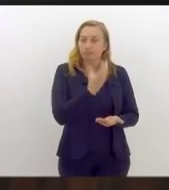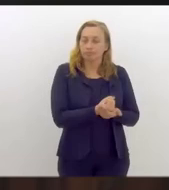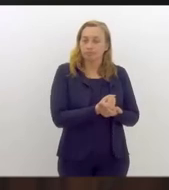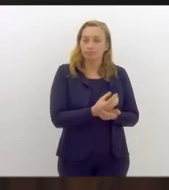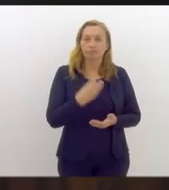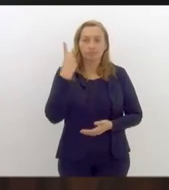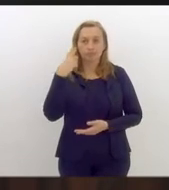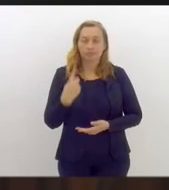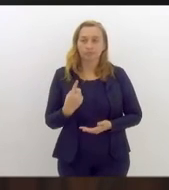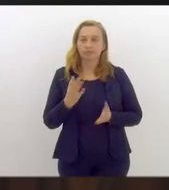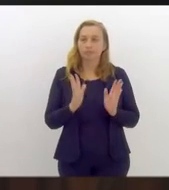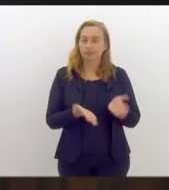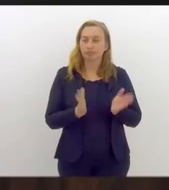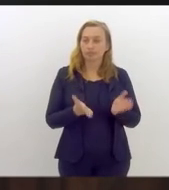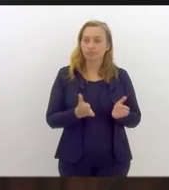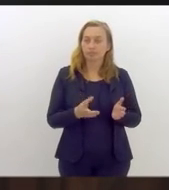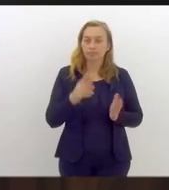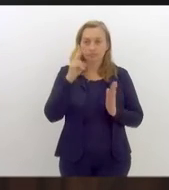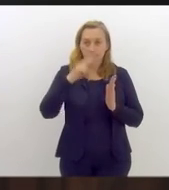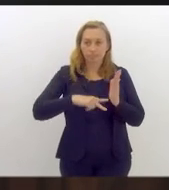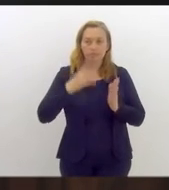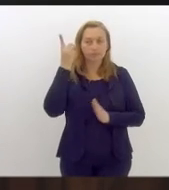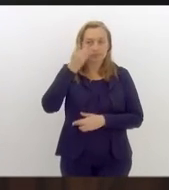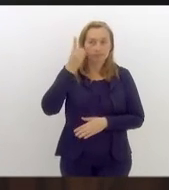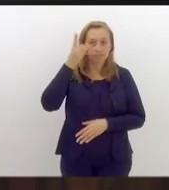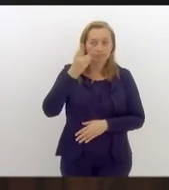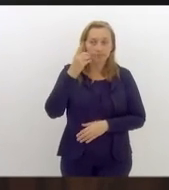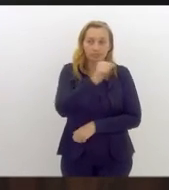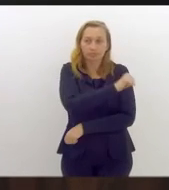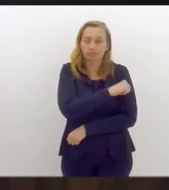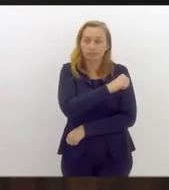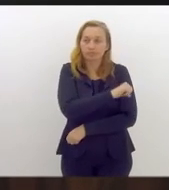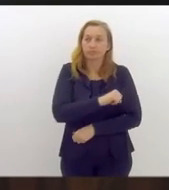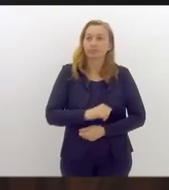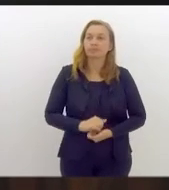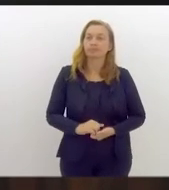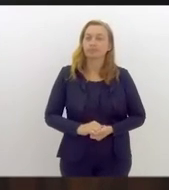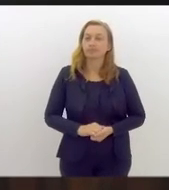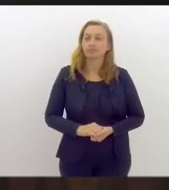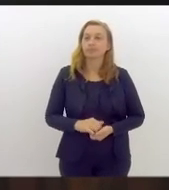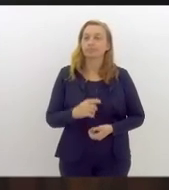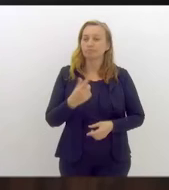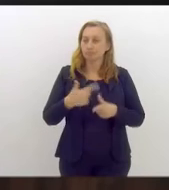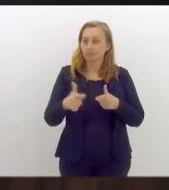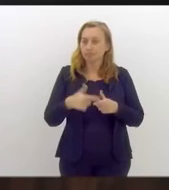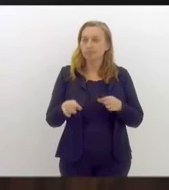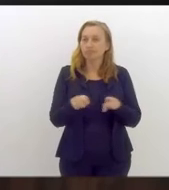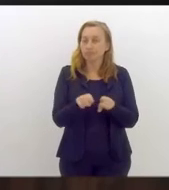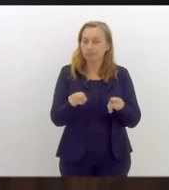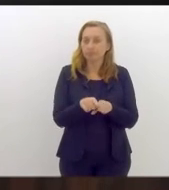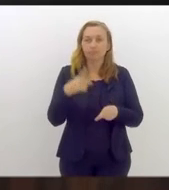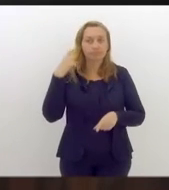registrado. Agora, lendo aqui o da deputada enfermeira Rejane, porque ela também está com problema no